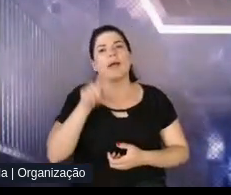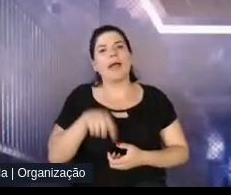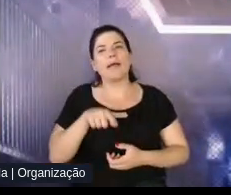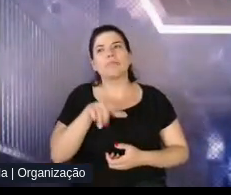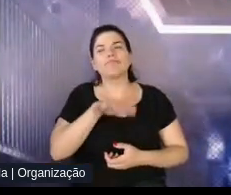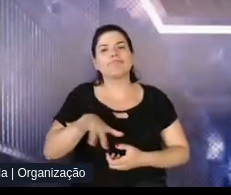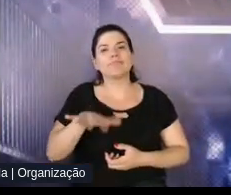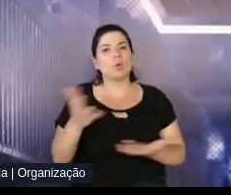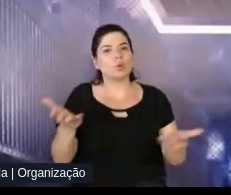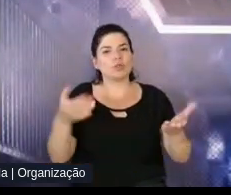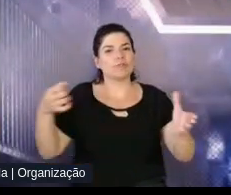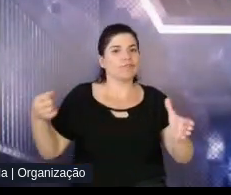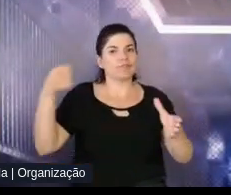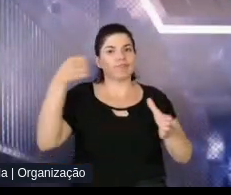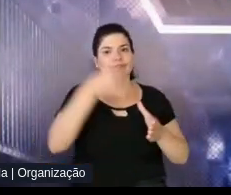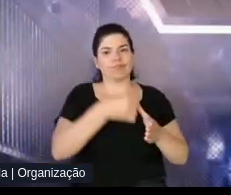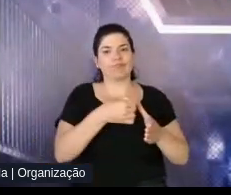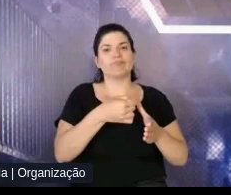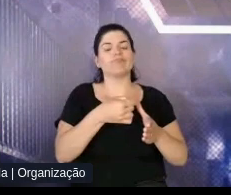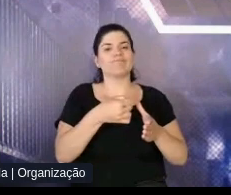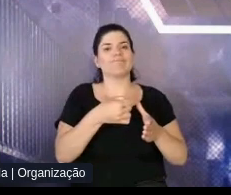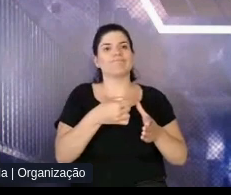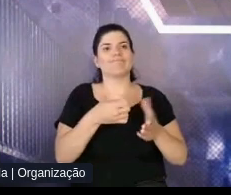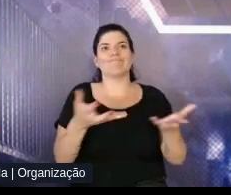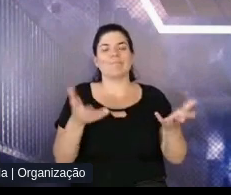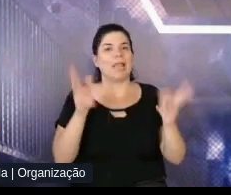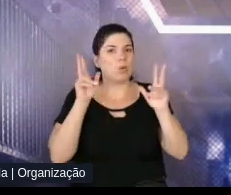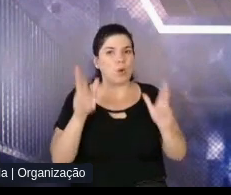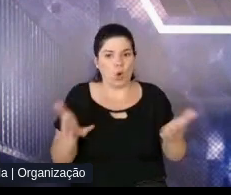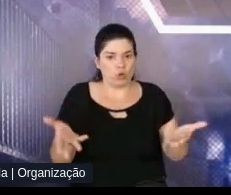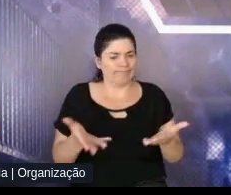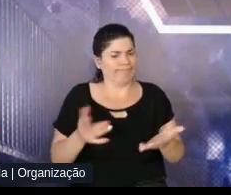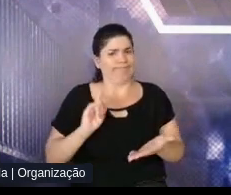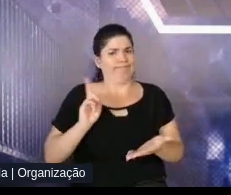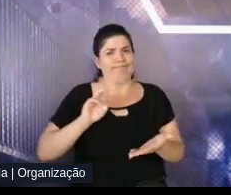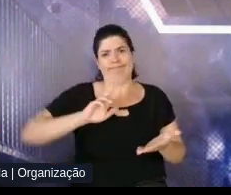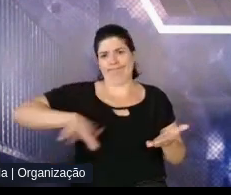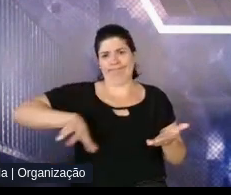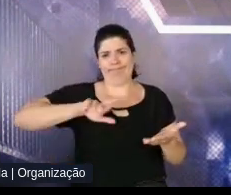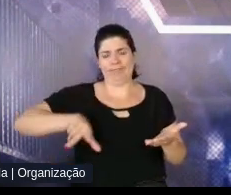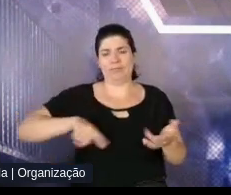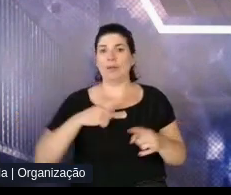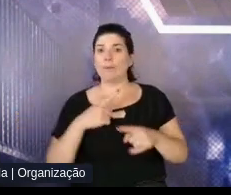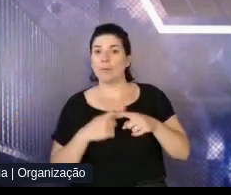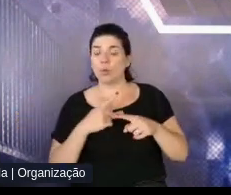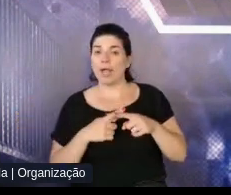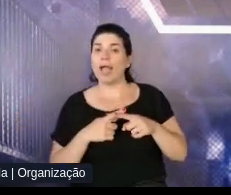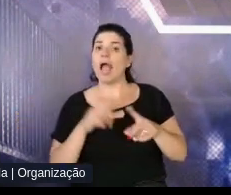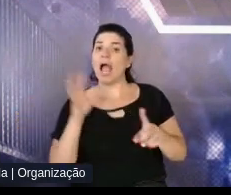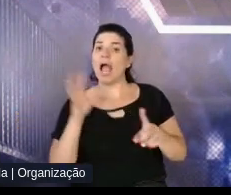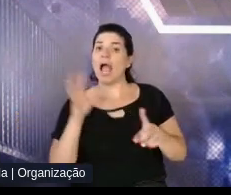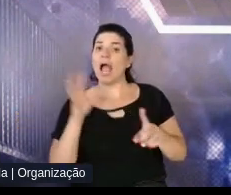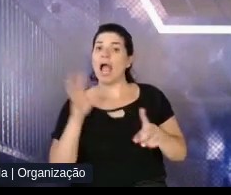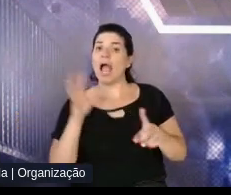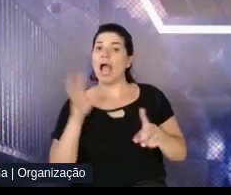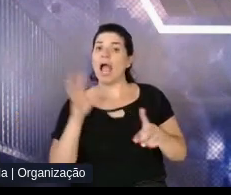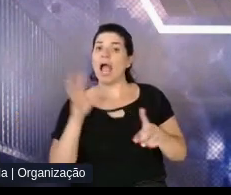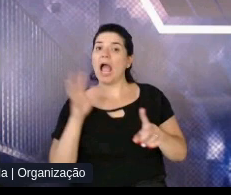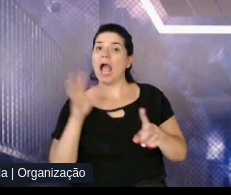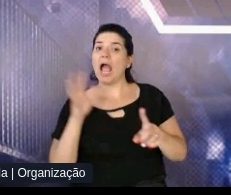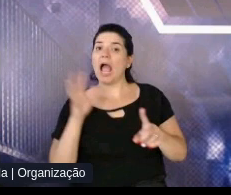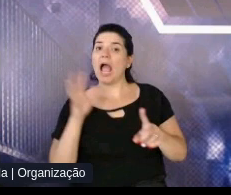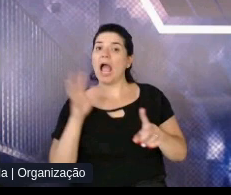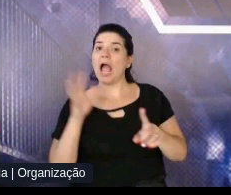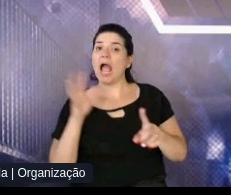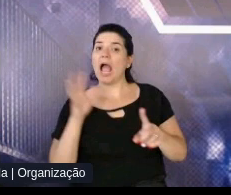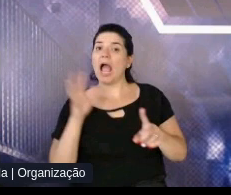que nós estamos inseridos, ele nem sempre foi assim, porque interfere diretamente na inovação e também porque é uma